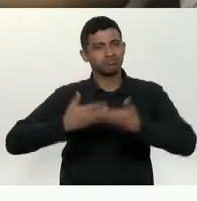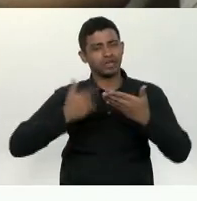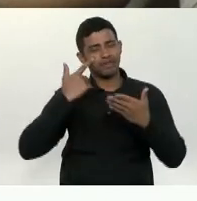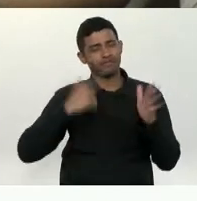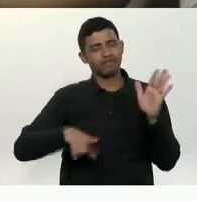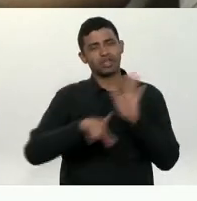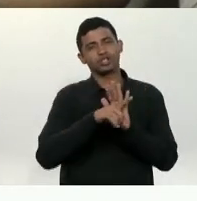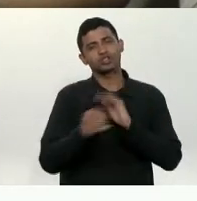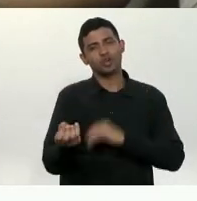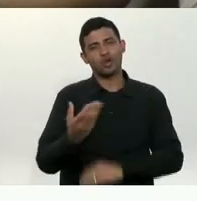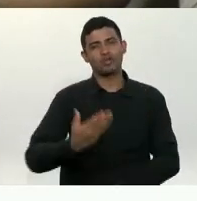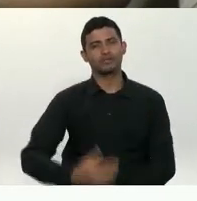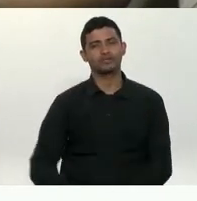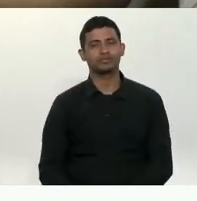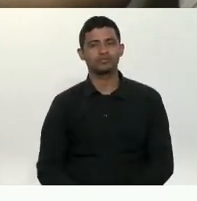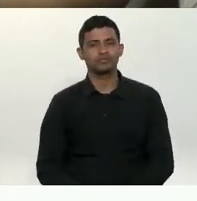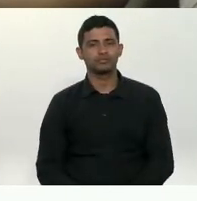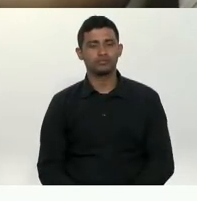legislação.